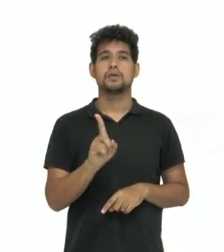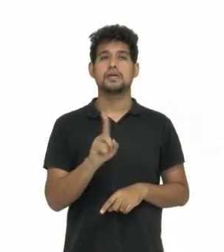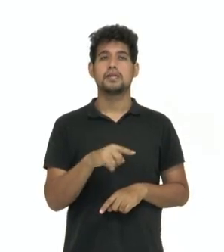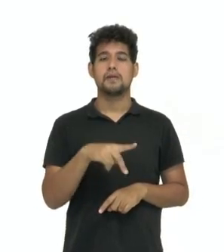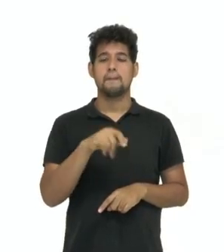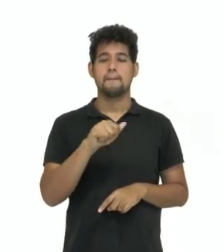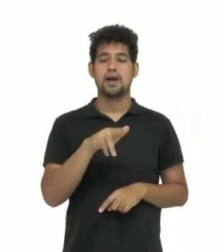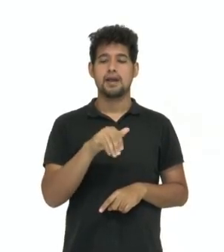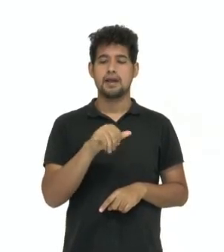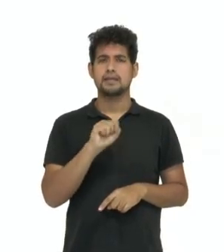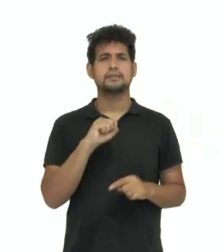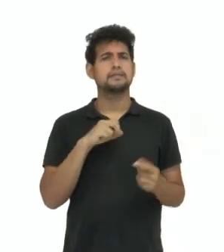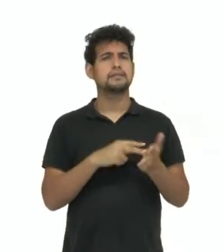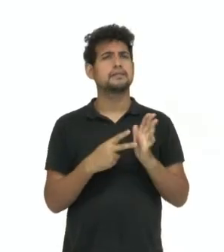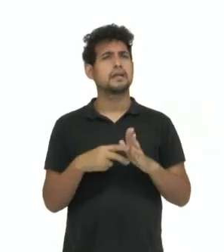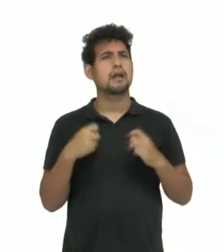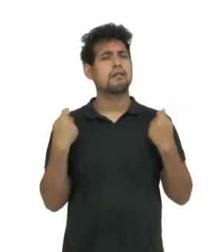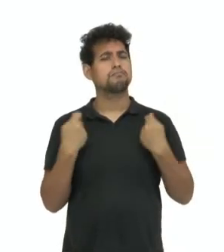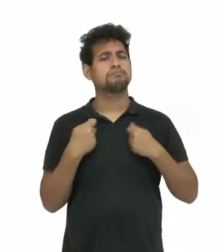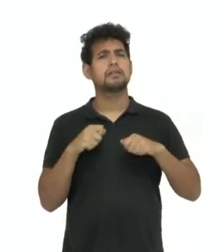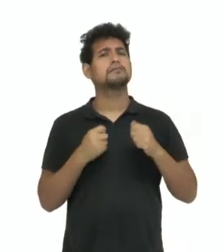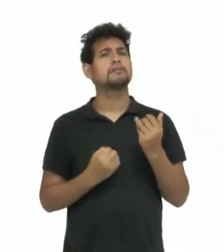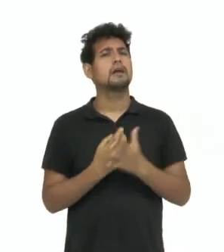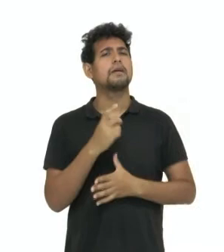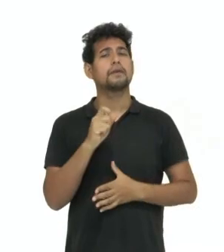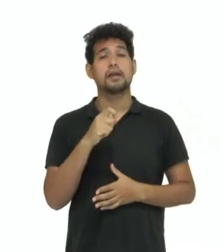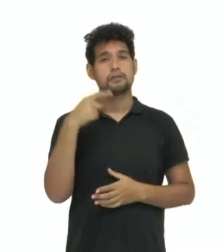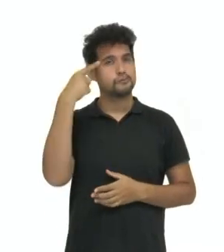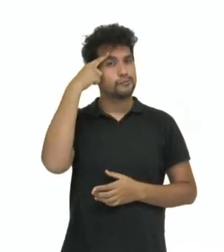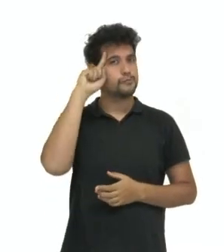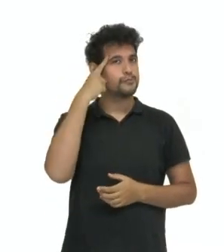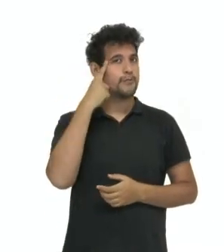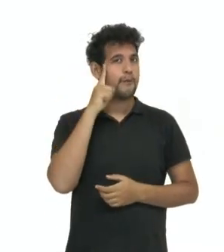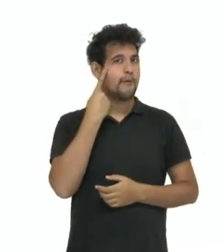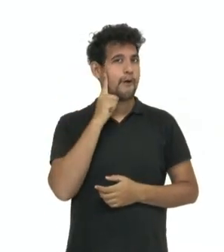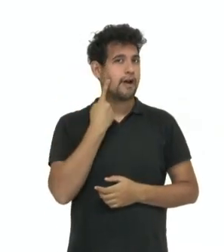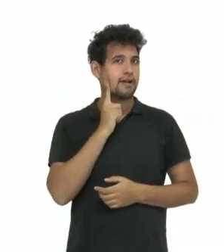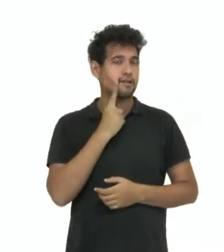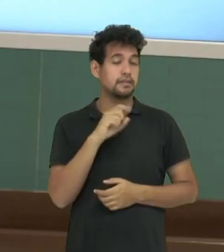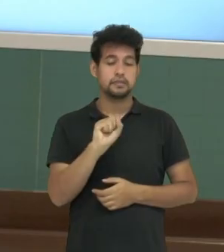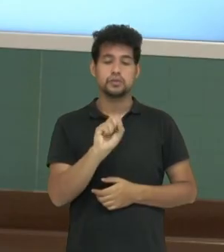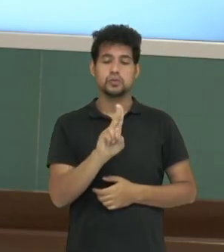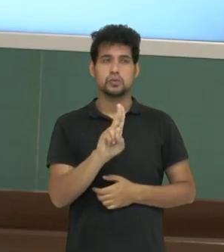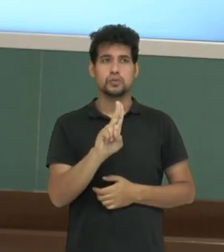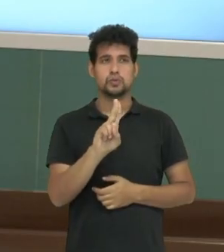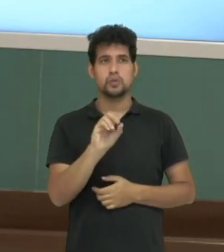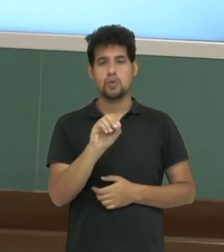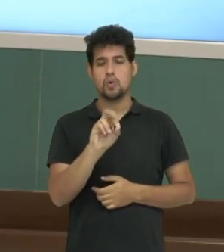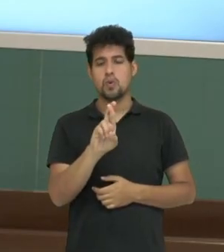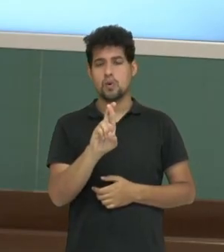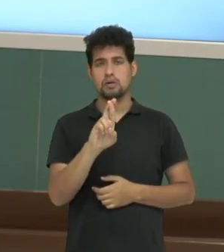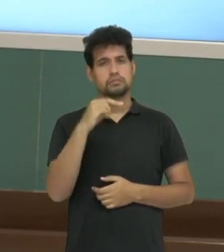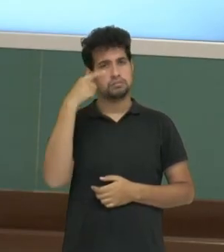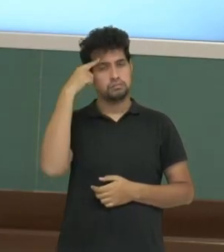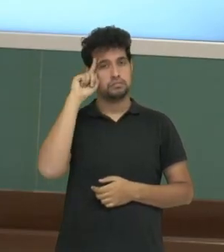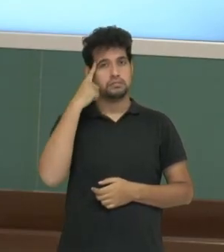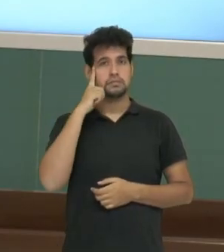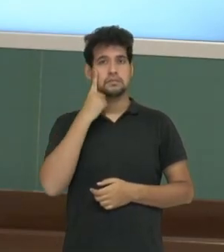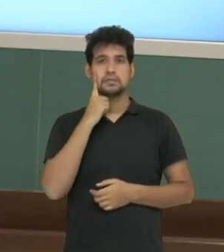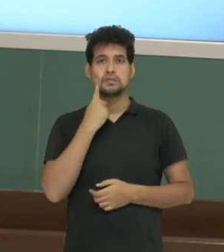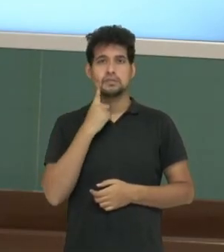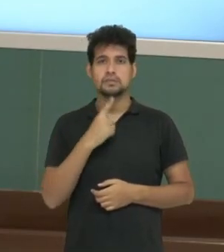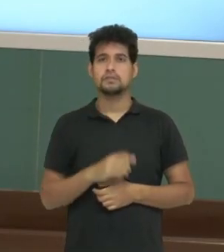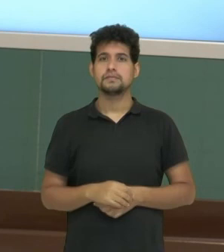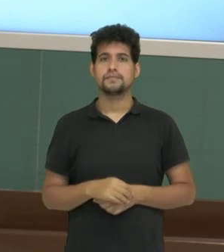a capacidade de produzir o quê? O suor. Lembrando que o suor ali, né, é utilizado também para regular